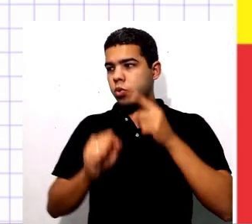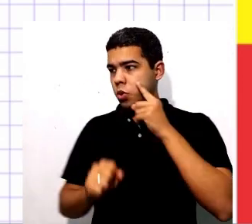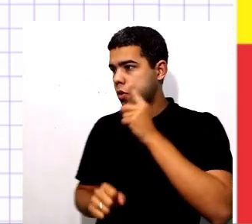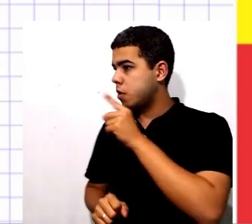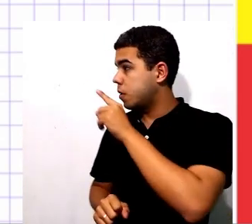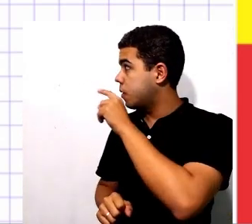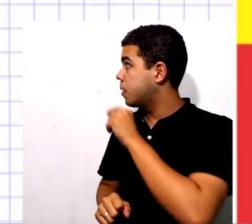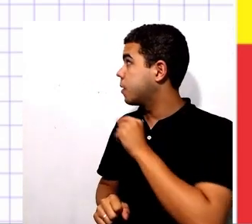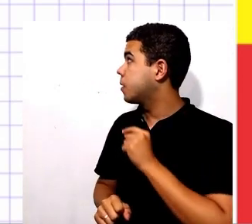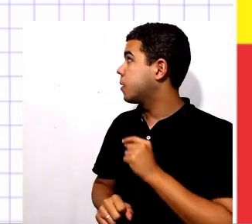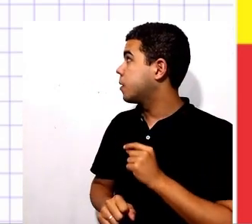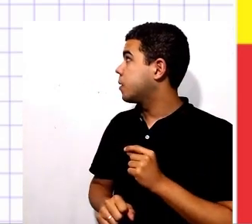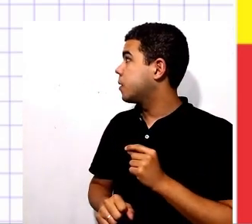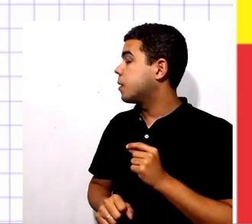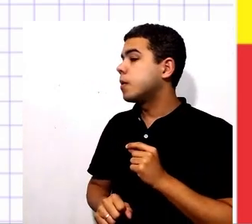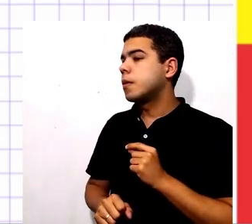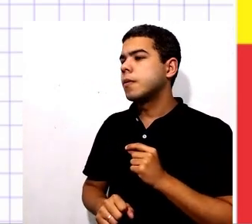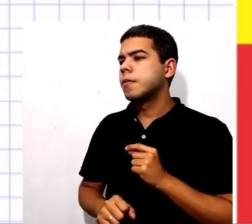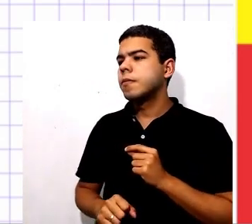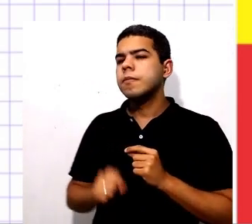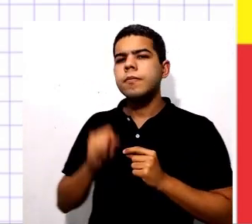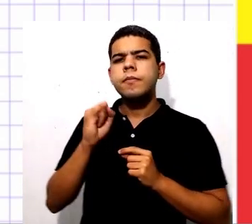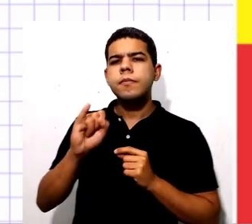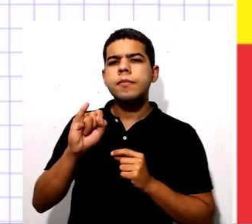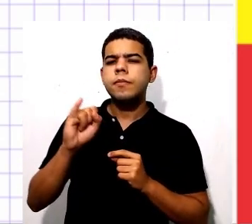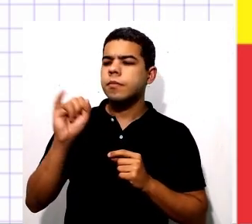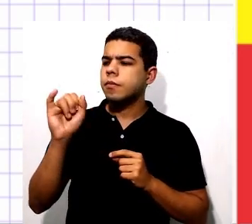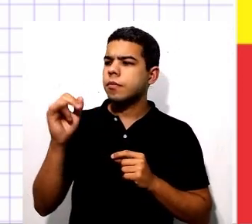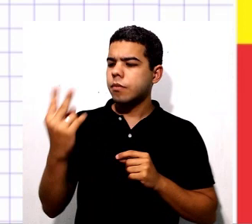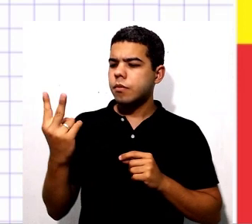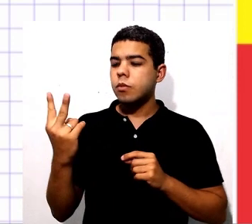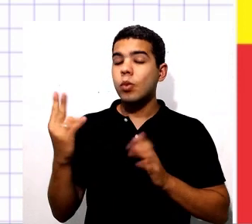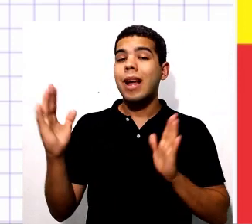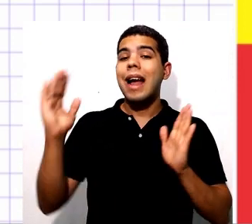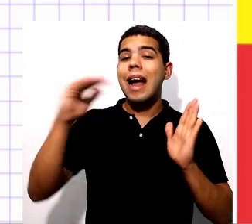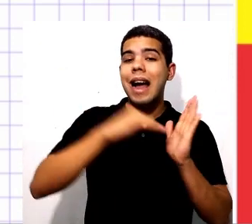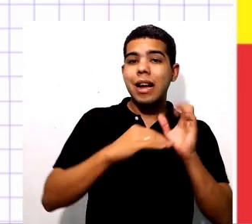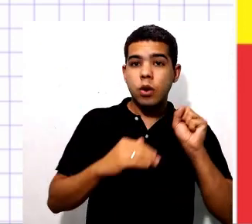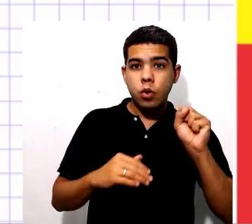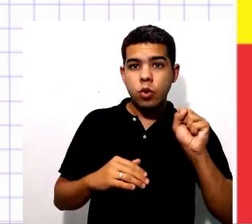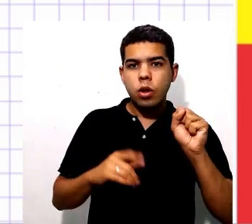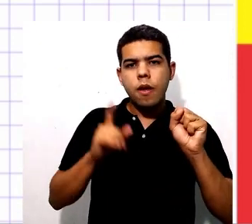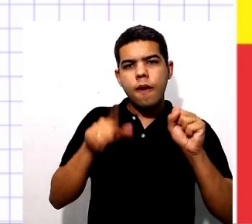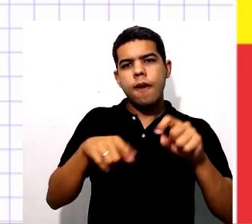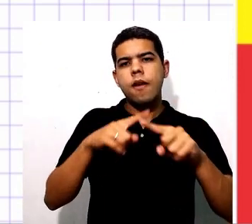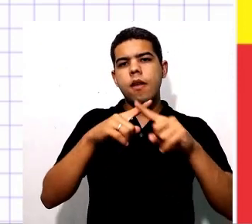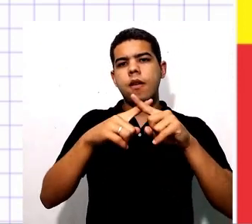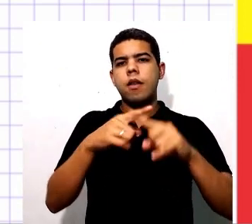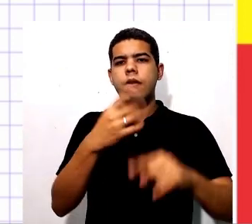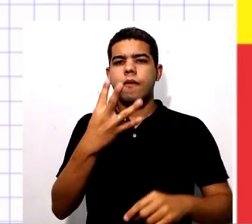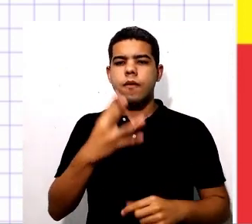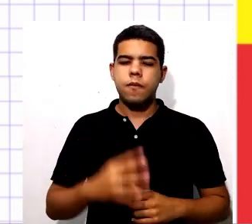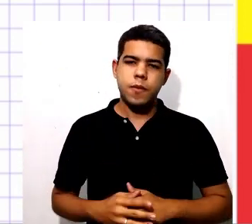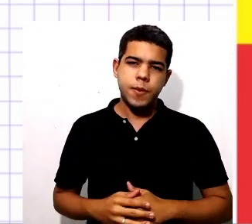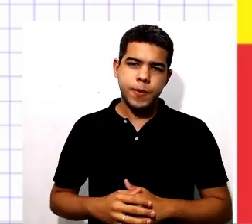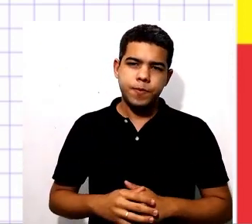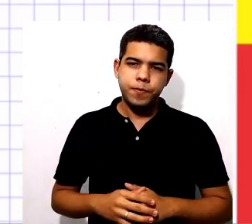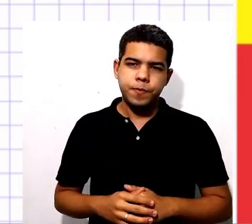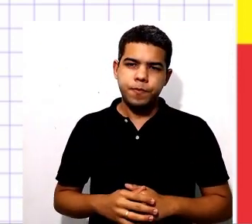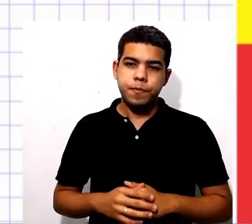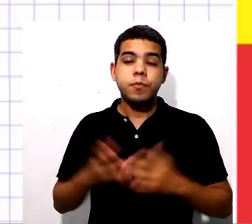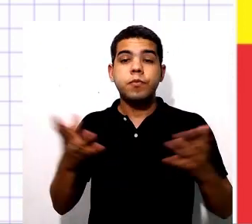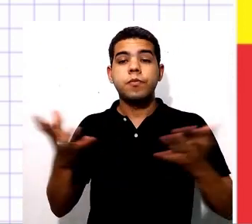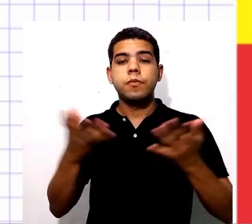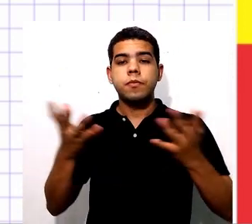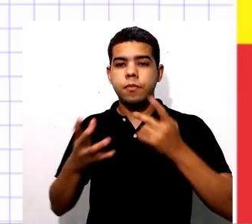triângulo pequeno, para o 8, multiplicou por 4. Então veja que esse ângulo aí na tela de vocês não